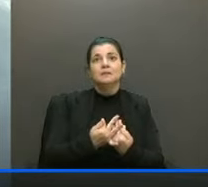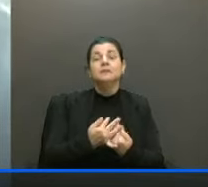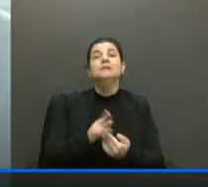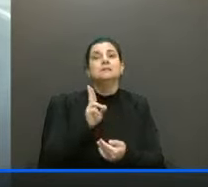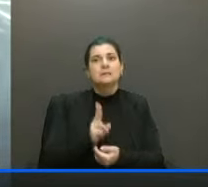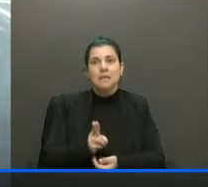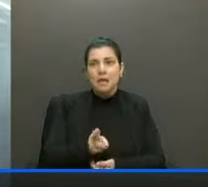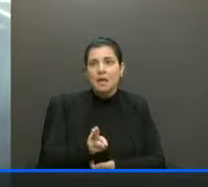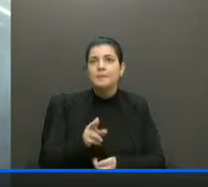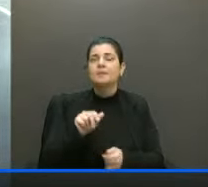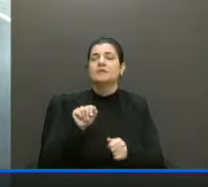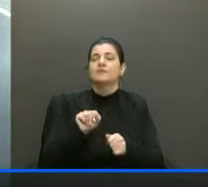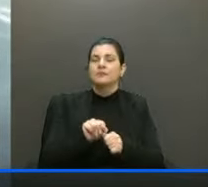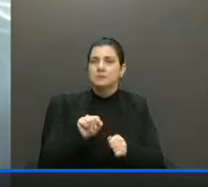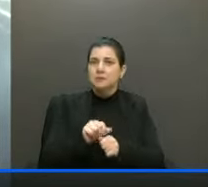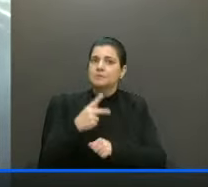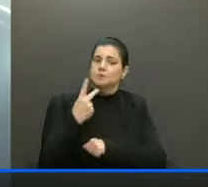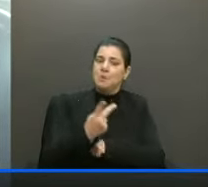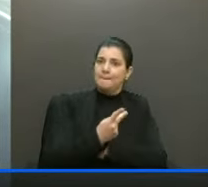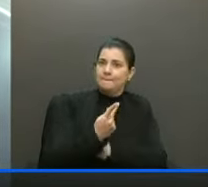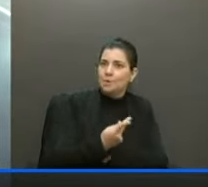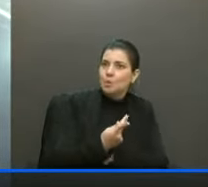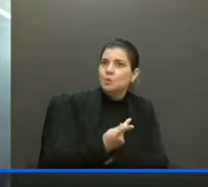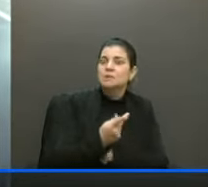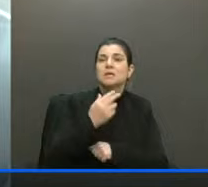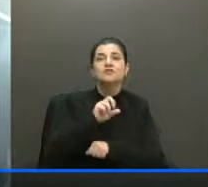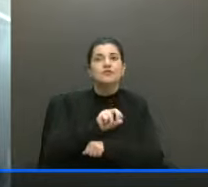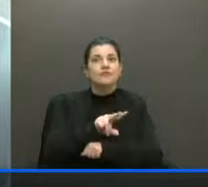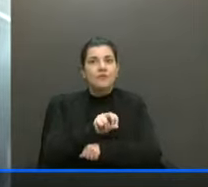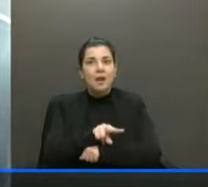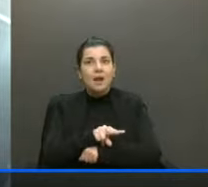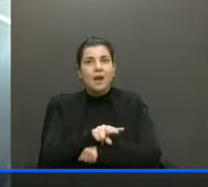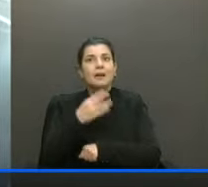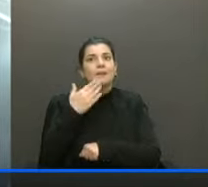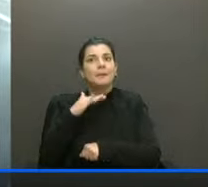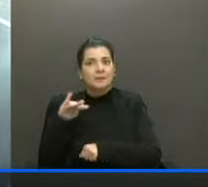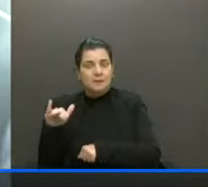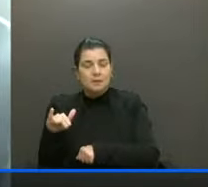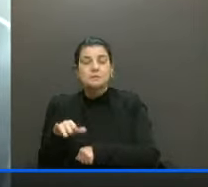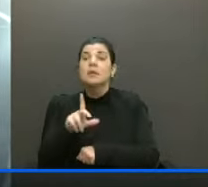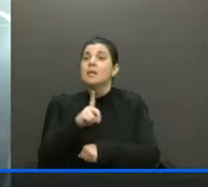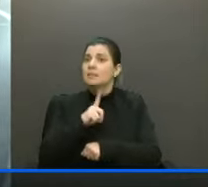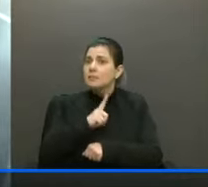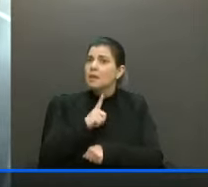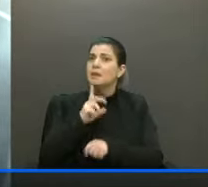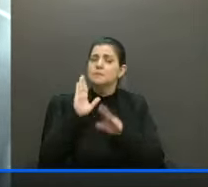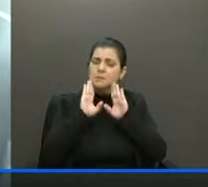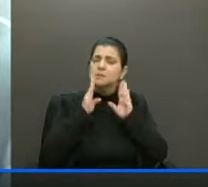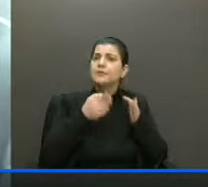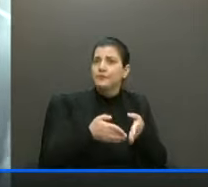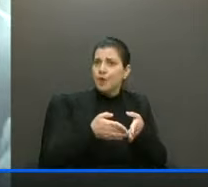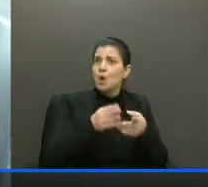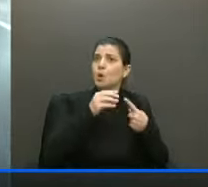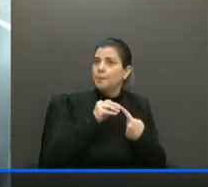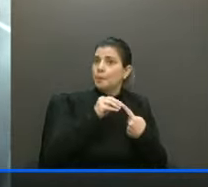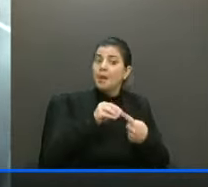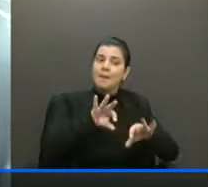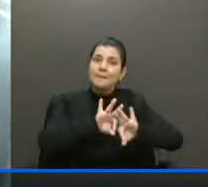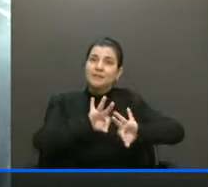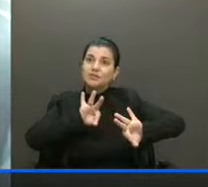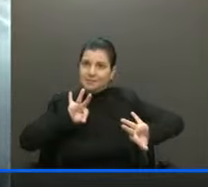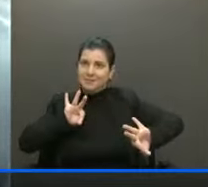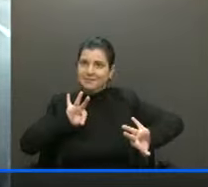que a gente faz uma busca de vaga para uma criança, nós temos, sim, esse olhar também prioritário para a distância a